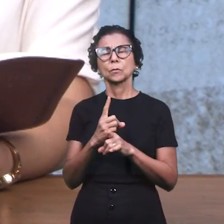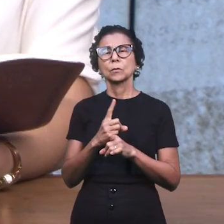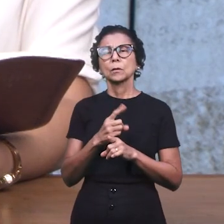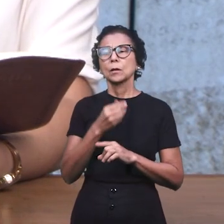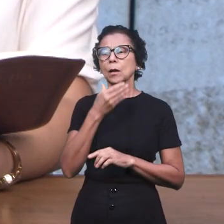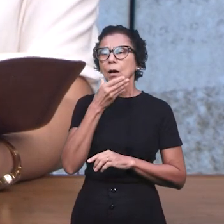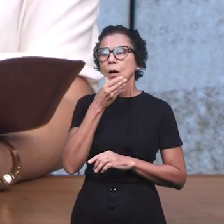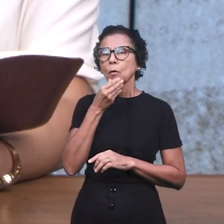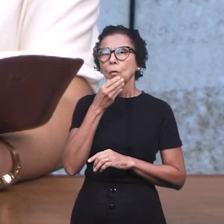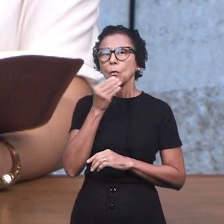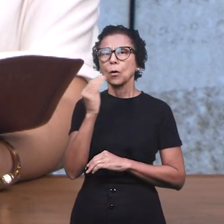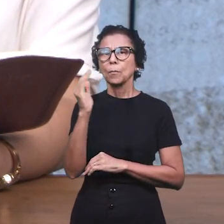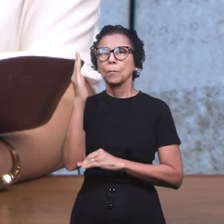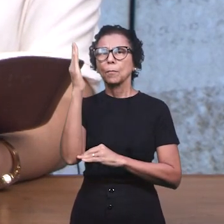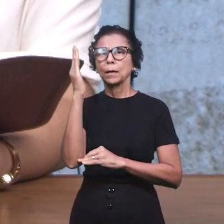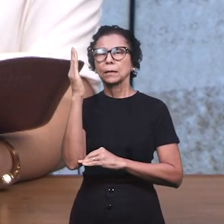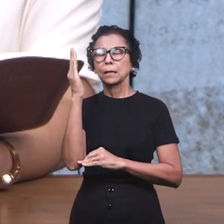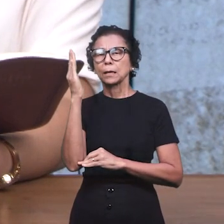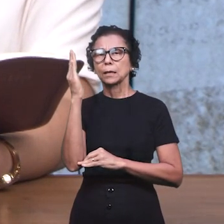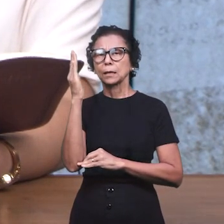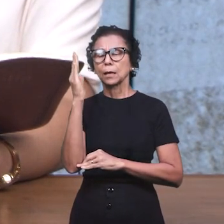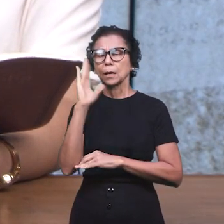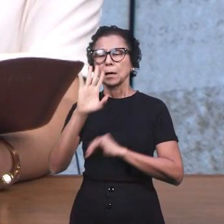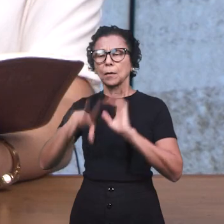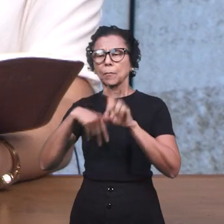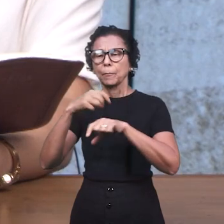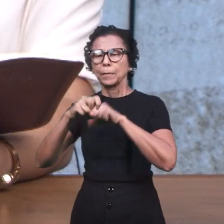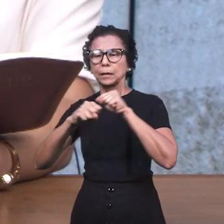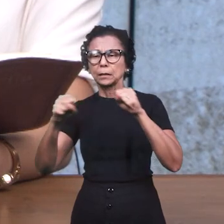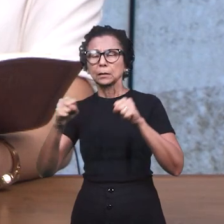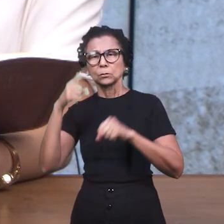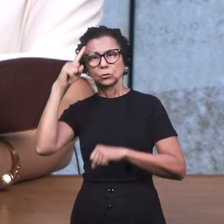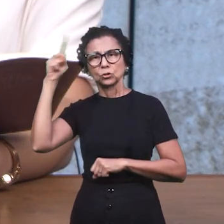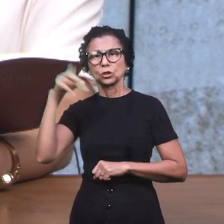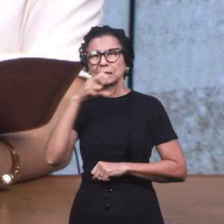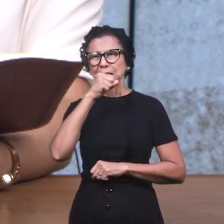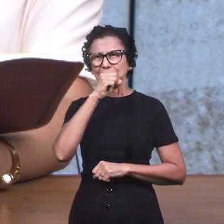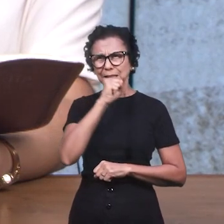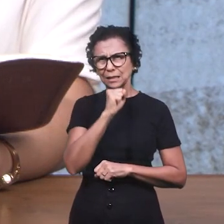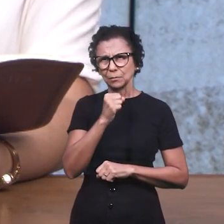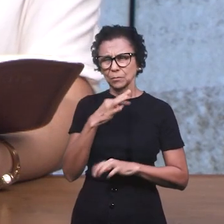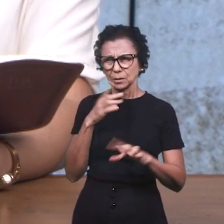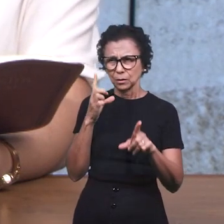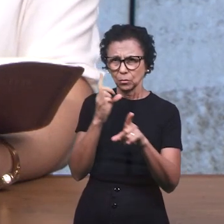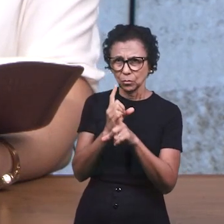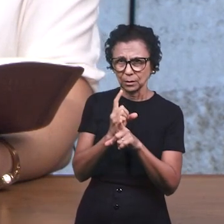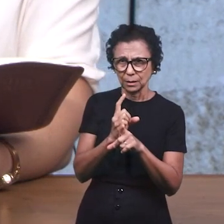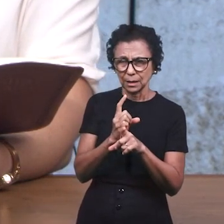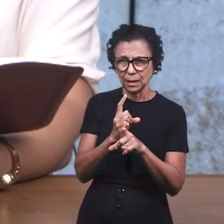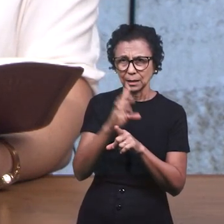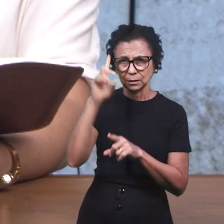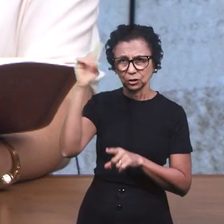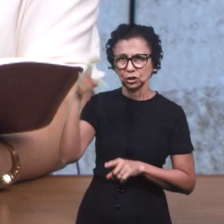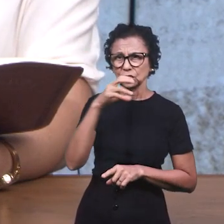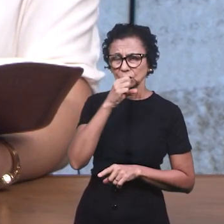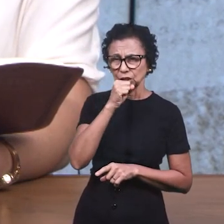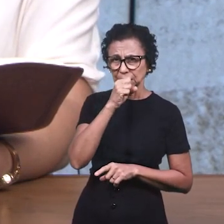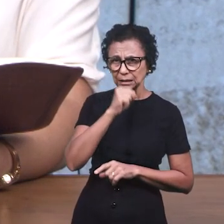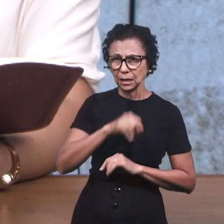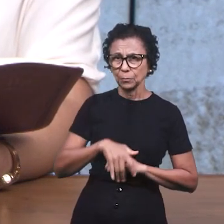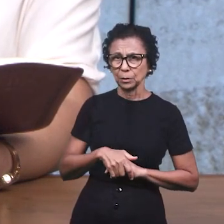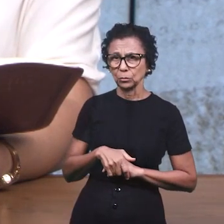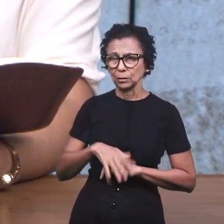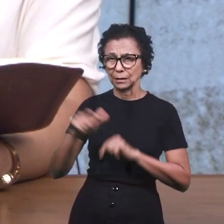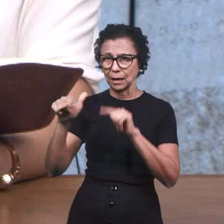lenha no dia de sábado. E os que acharam apanhando lenha o trouxeram a Moisés e a Arão